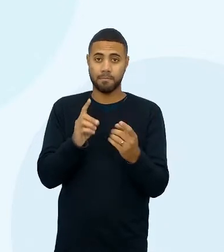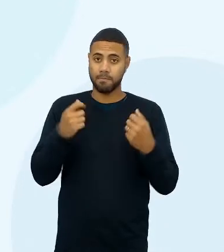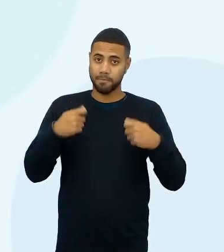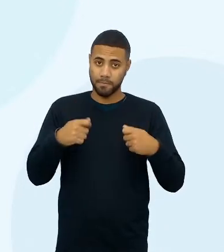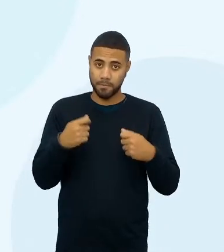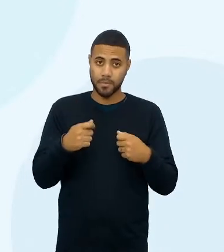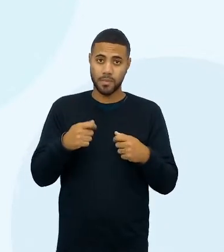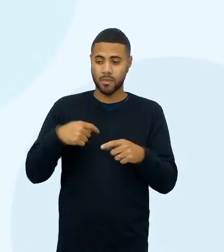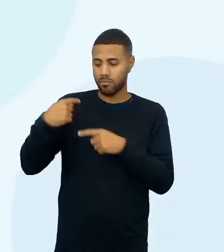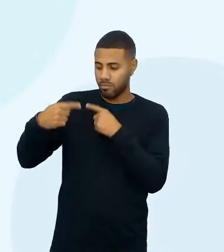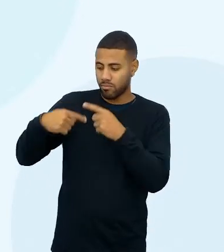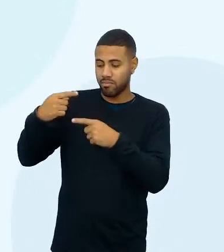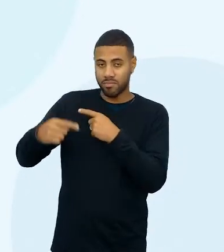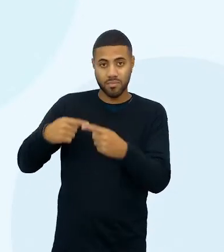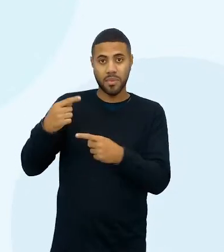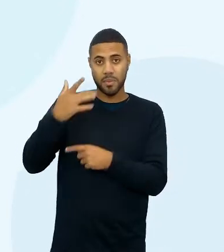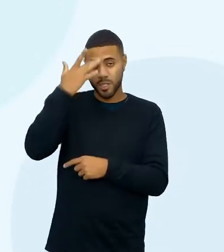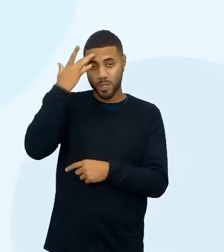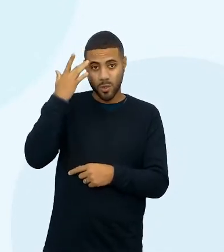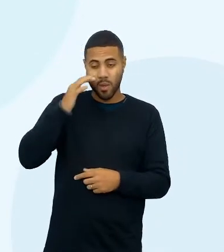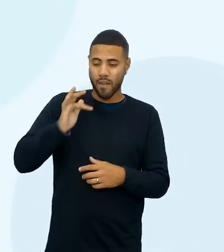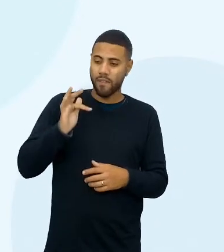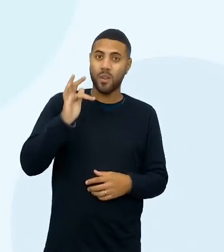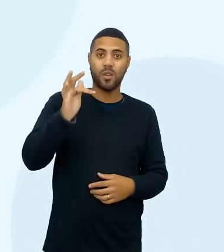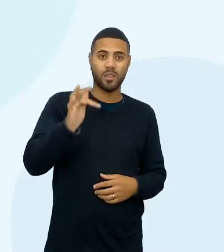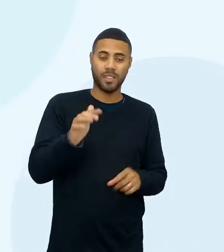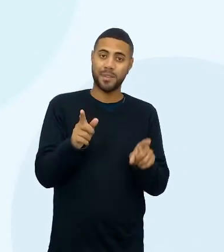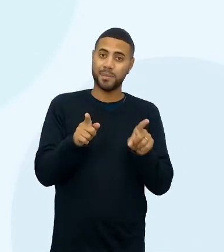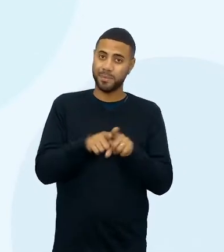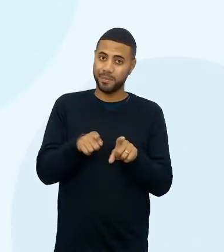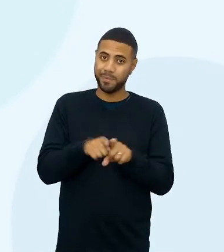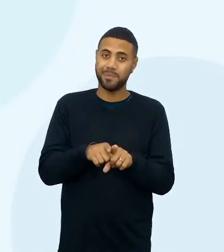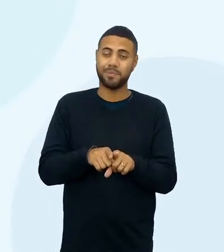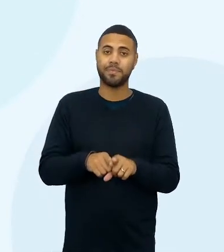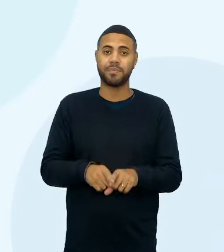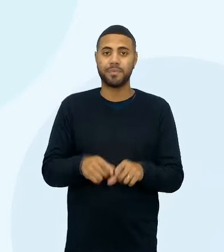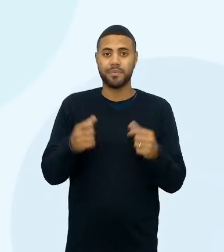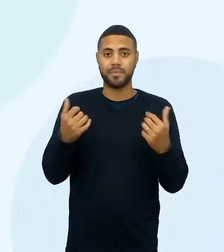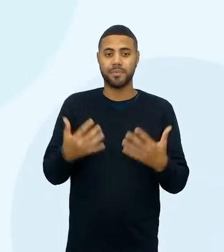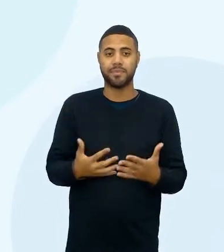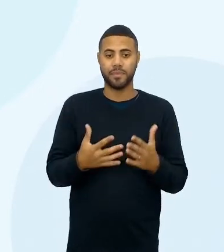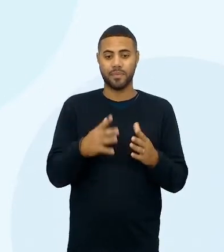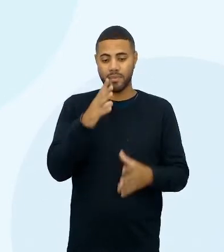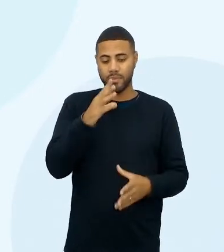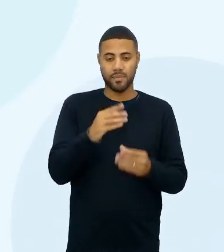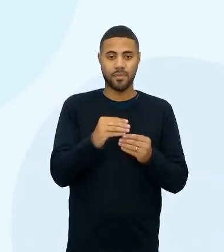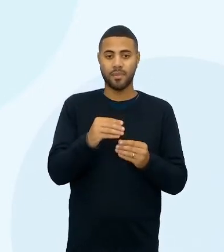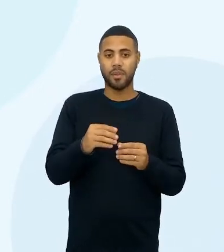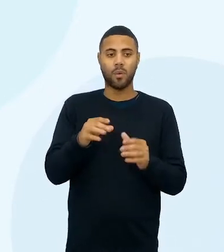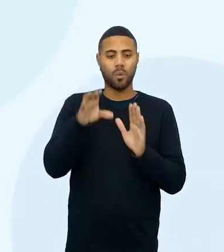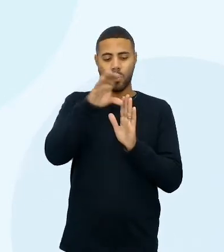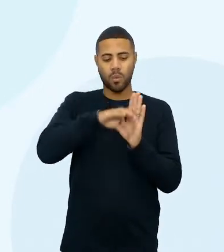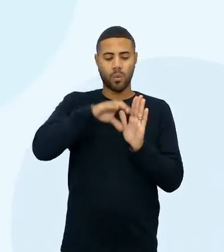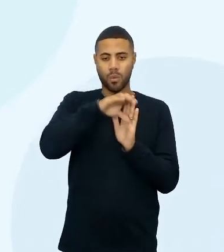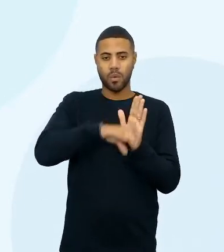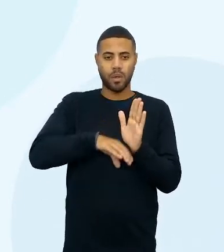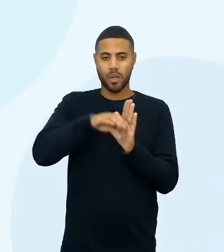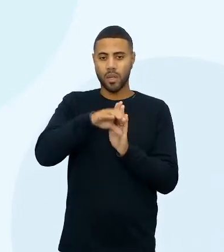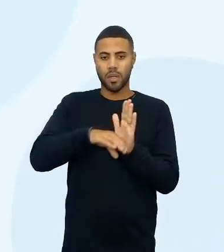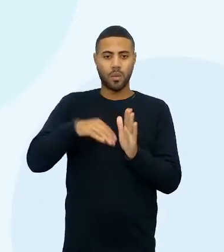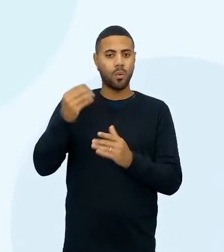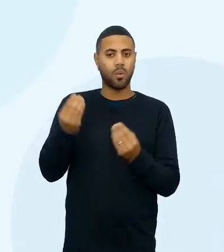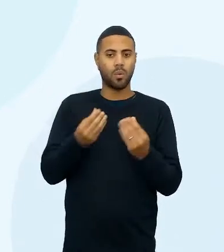necessidades das gerações futuras. Tá? Complemento aí, ó, conceito de produção e